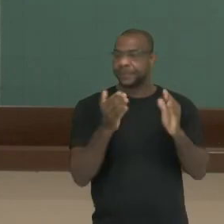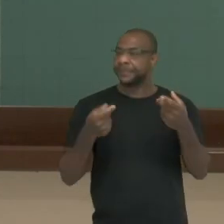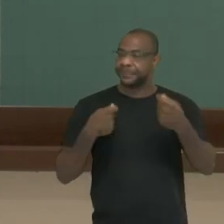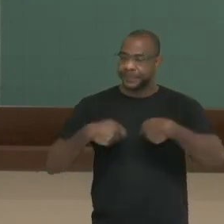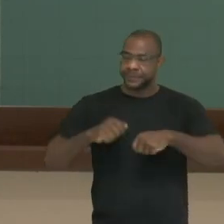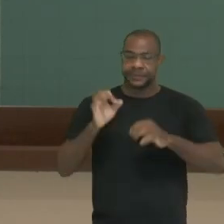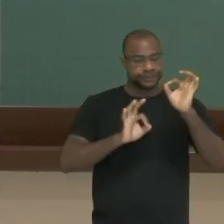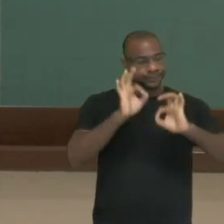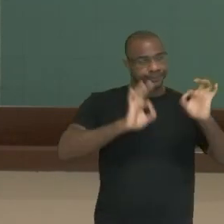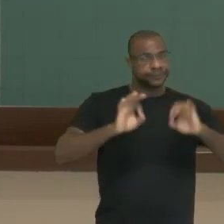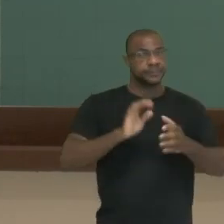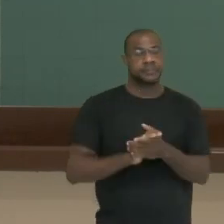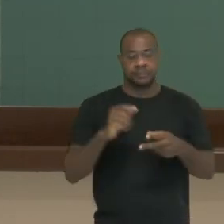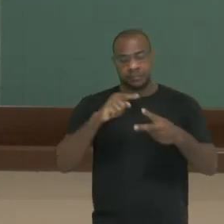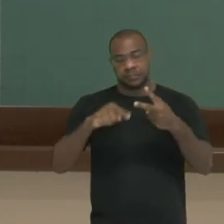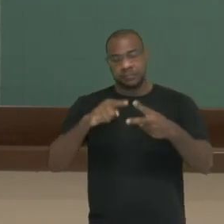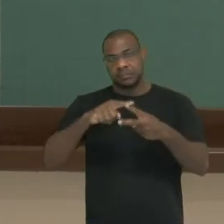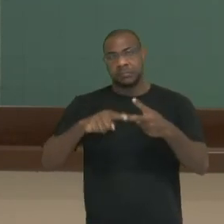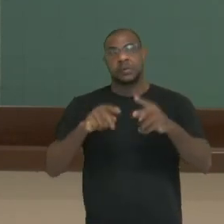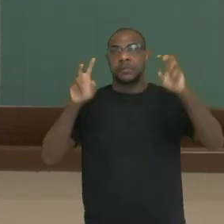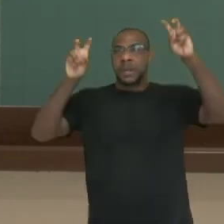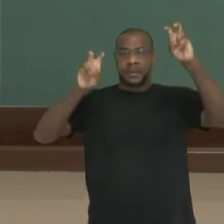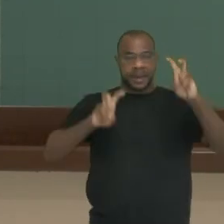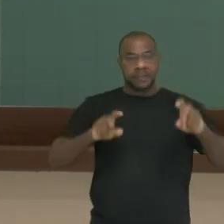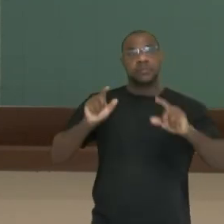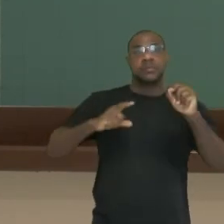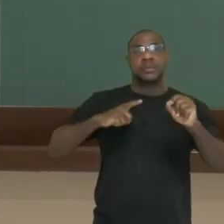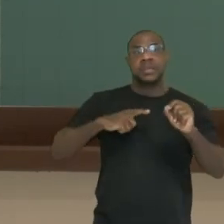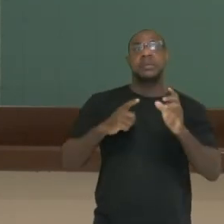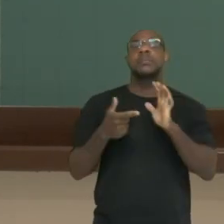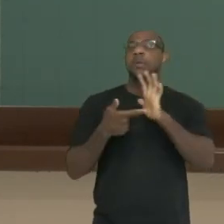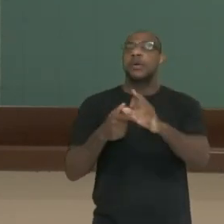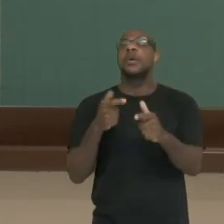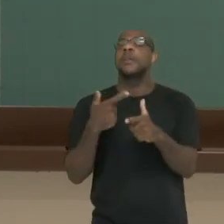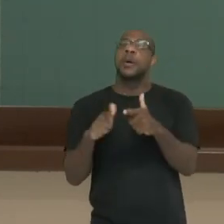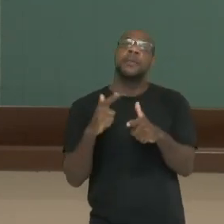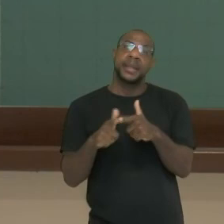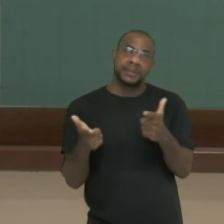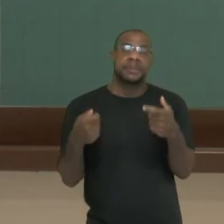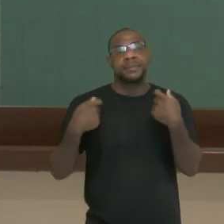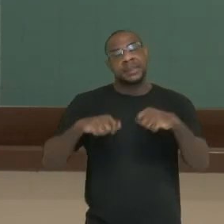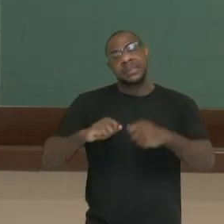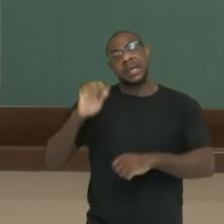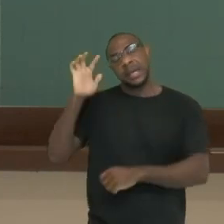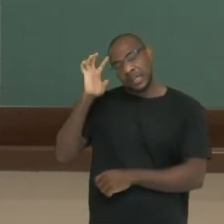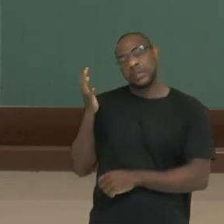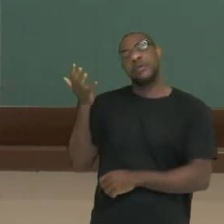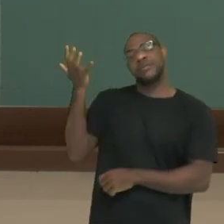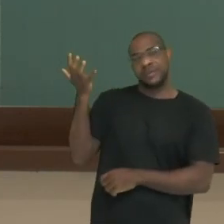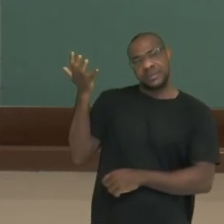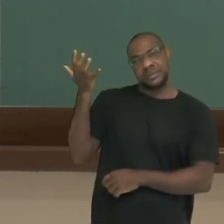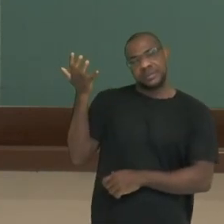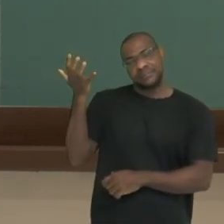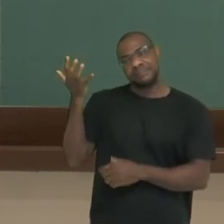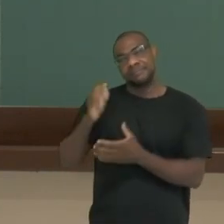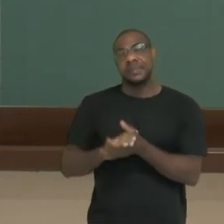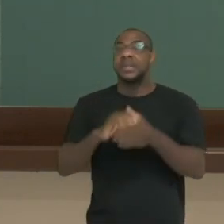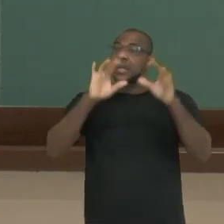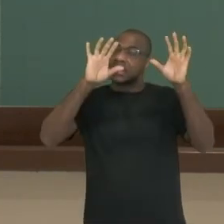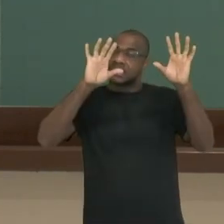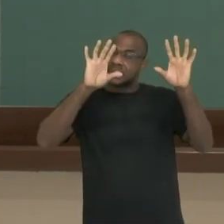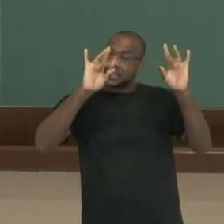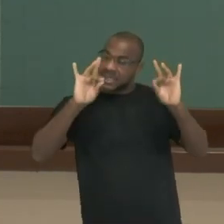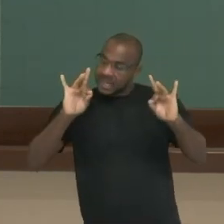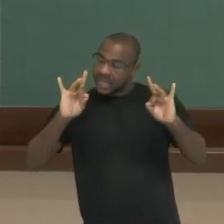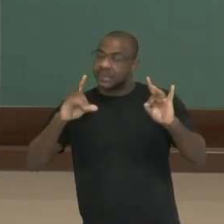nesses 2 parágrafos eles apresentam o problema que precisa ser resolvido de forma bem detalhada, né?